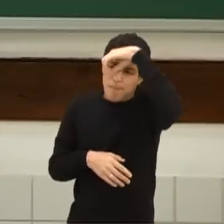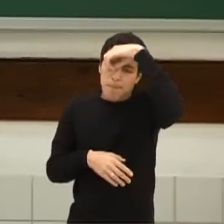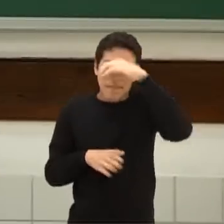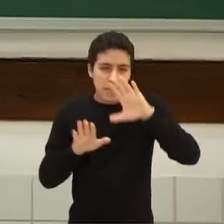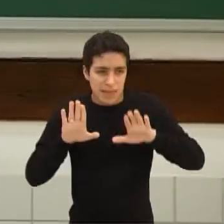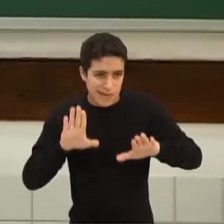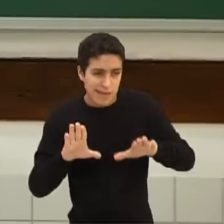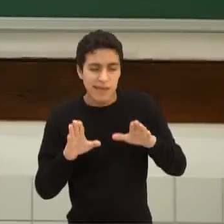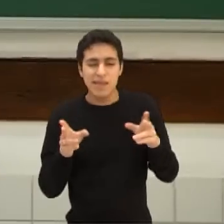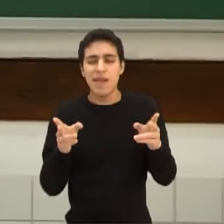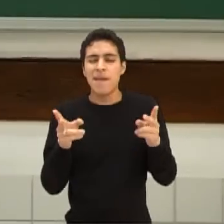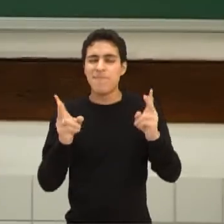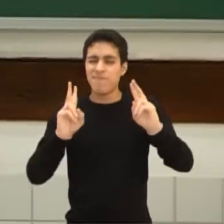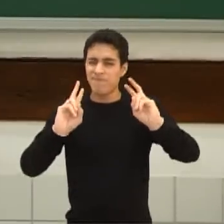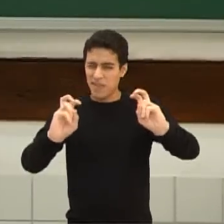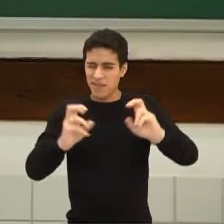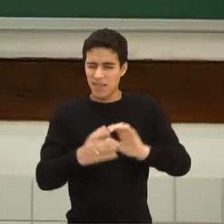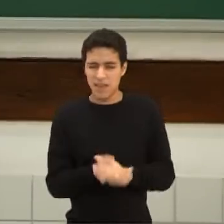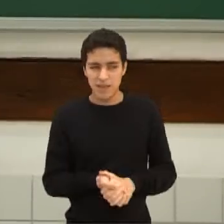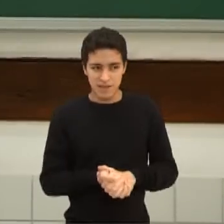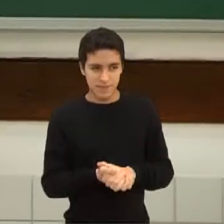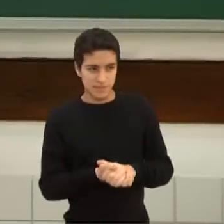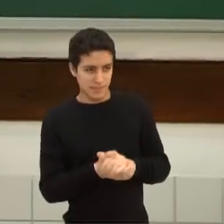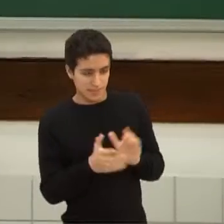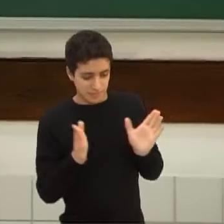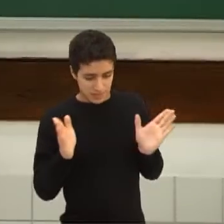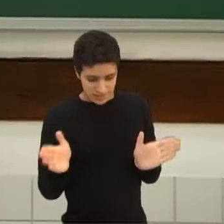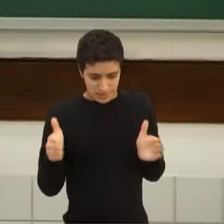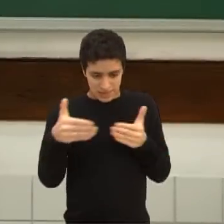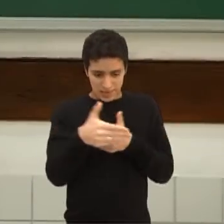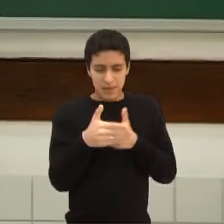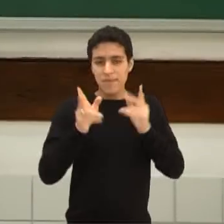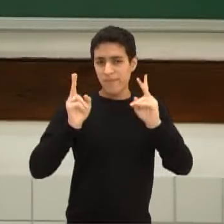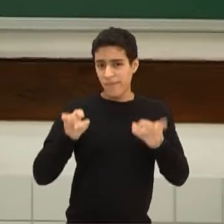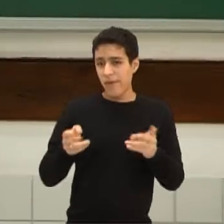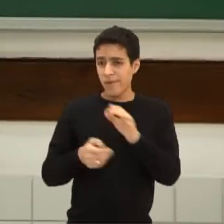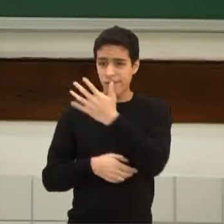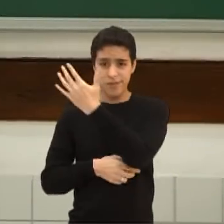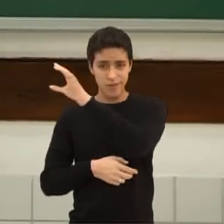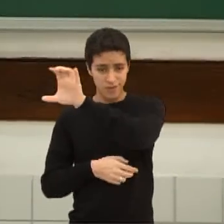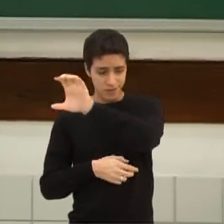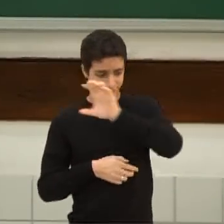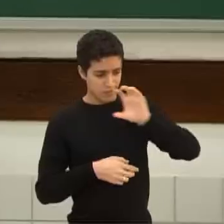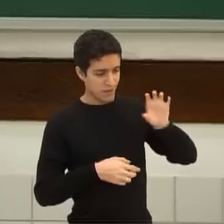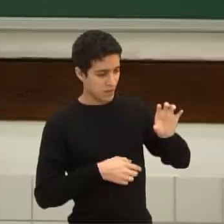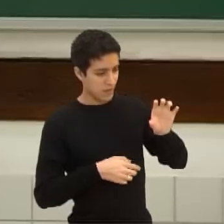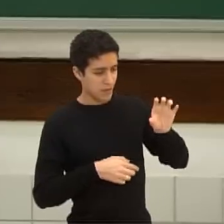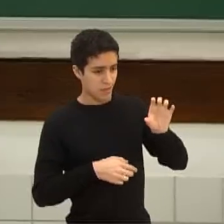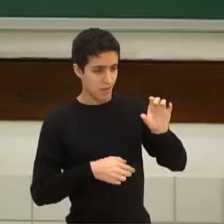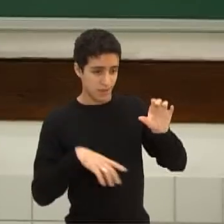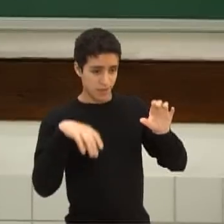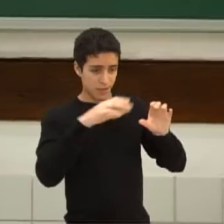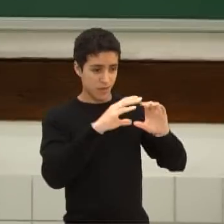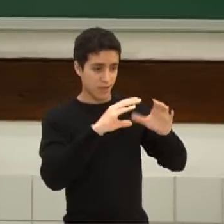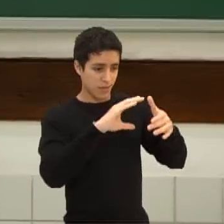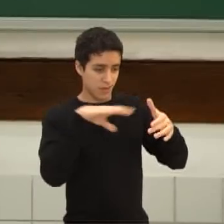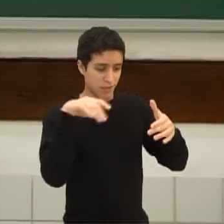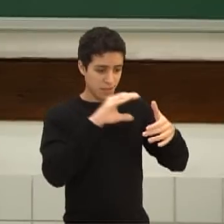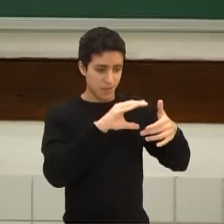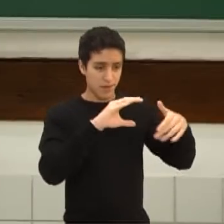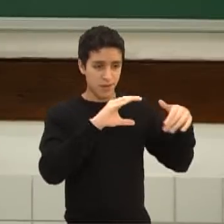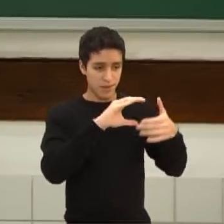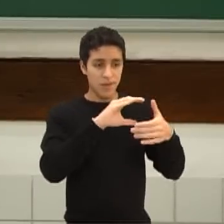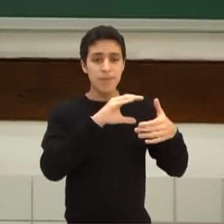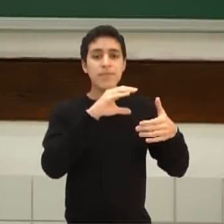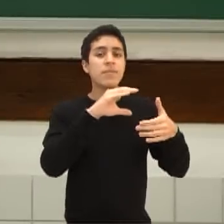ó. Nós temos, a prof pegou o dado dali para cá. Então, vocês têm esse dado aqui, você tem